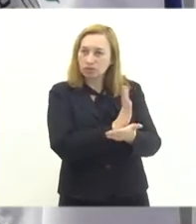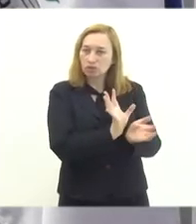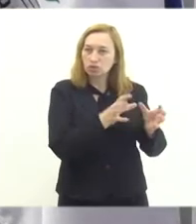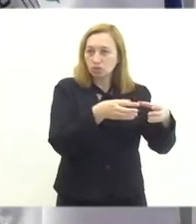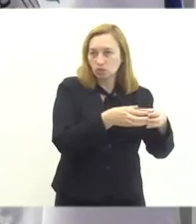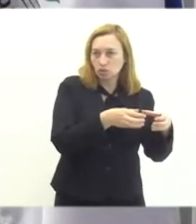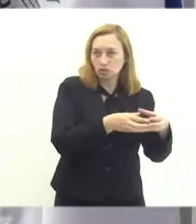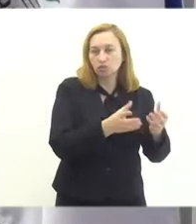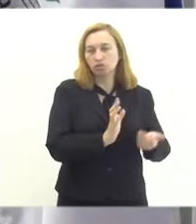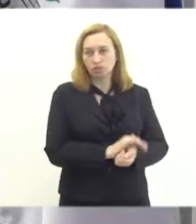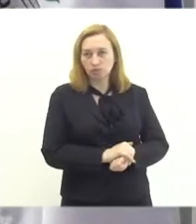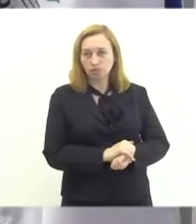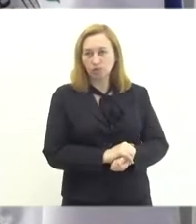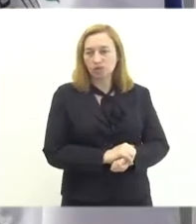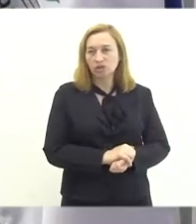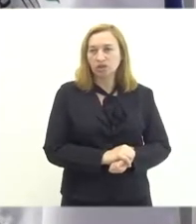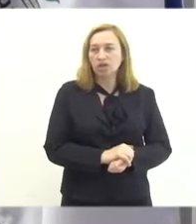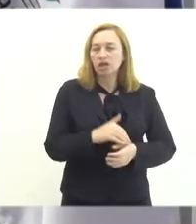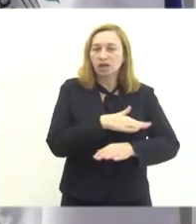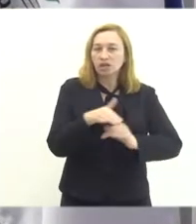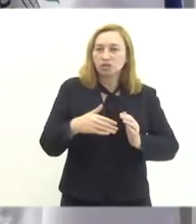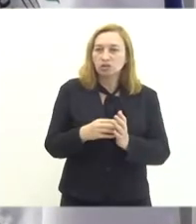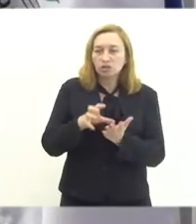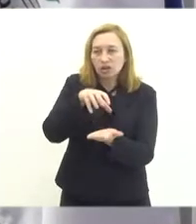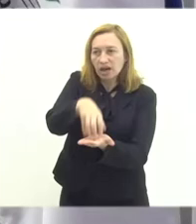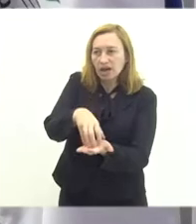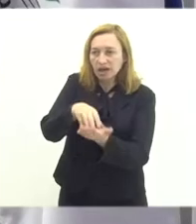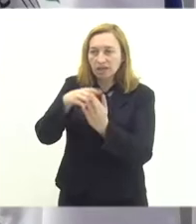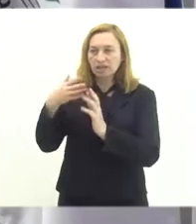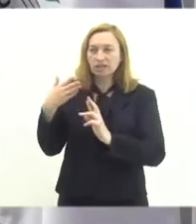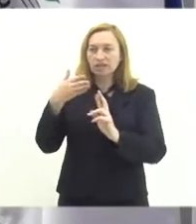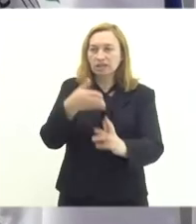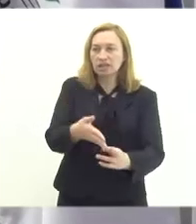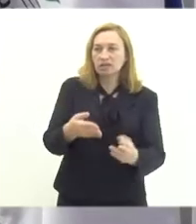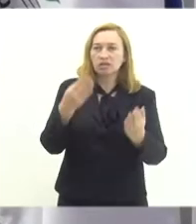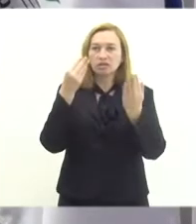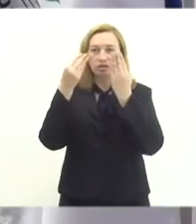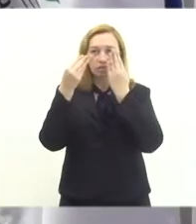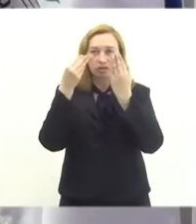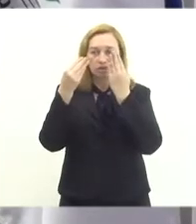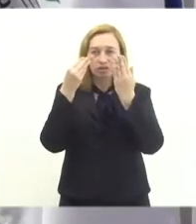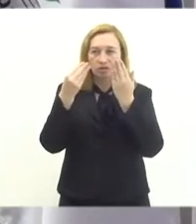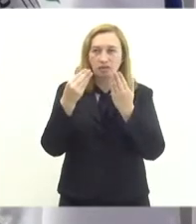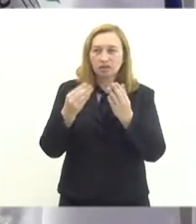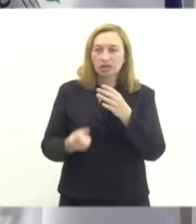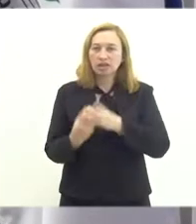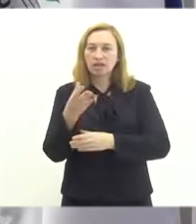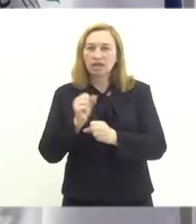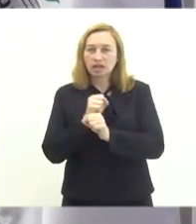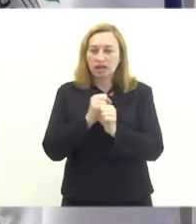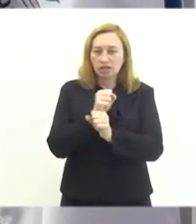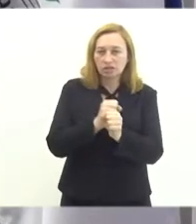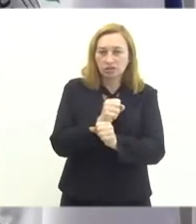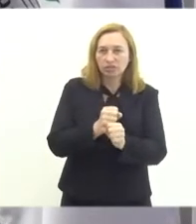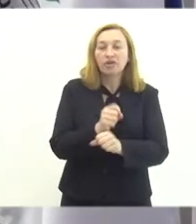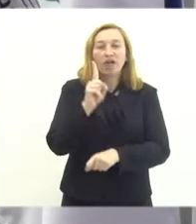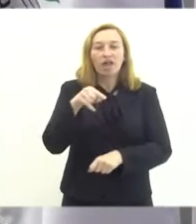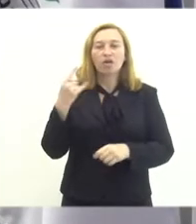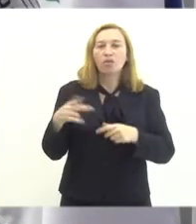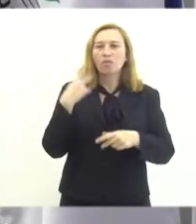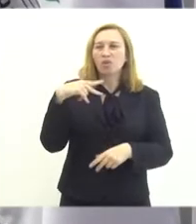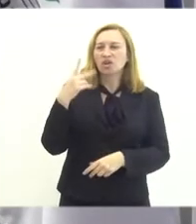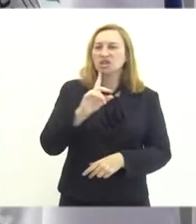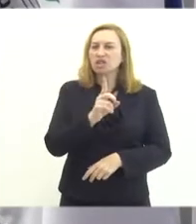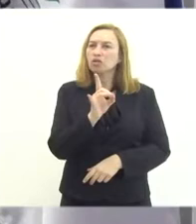em detrimento de todas as redes de atenção psico social montada há décadas é uma política